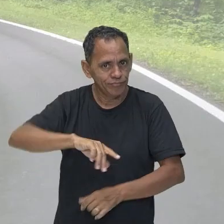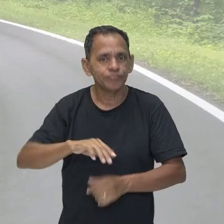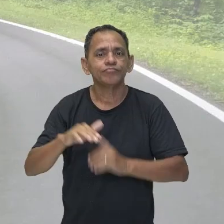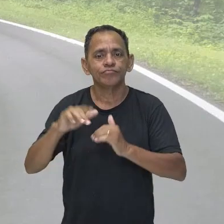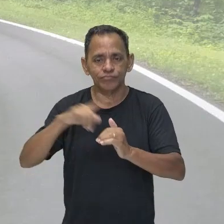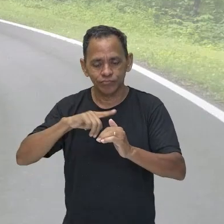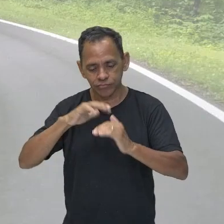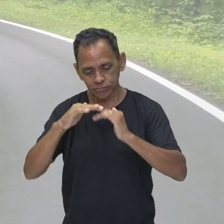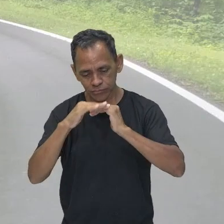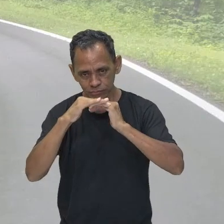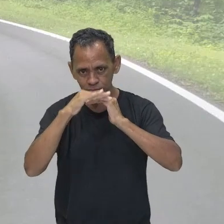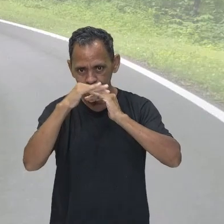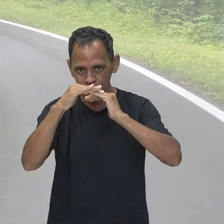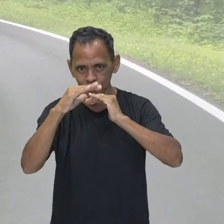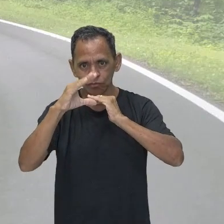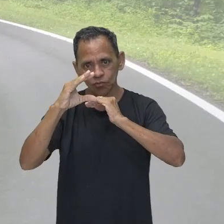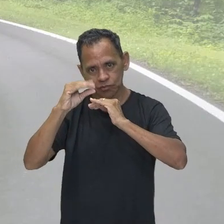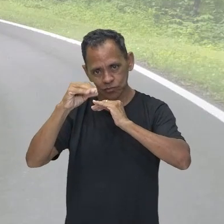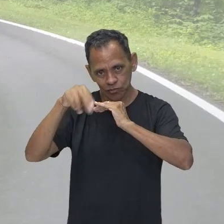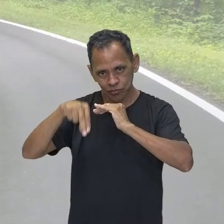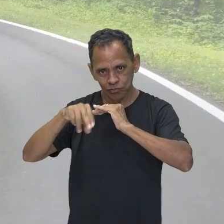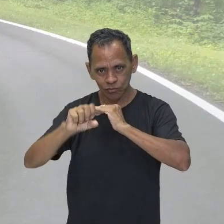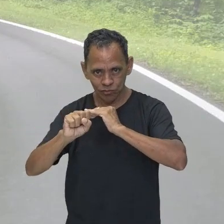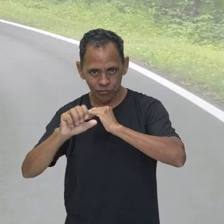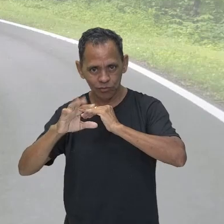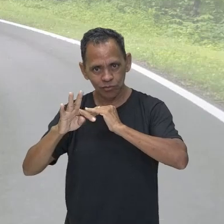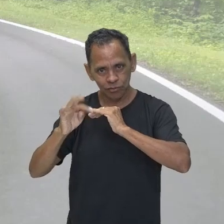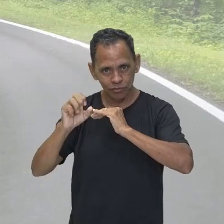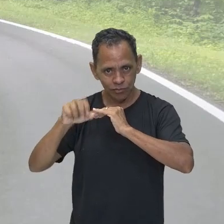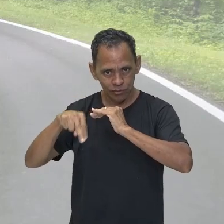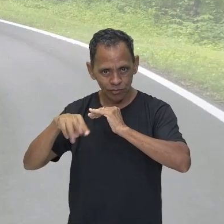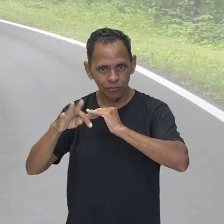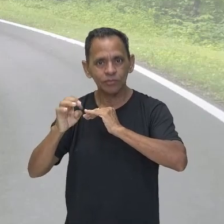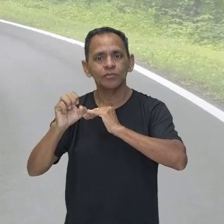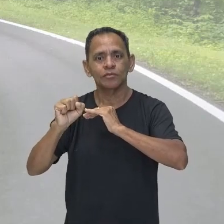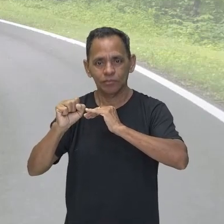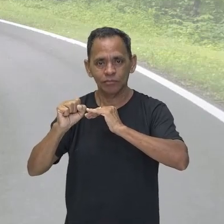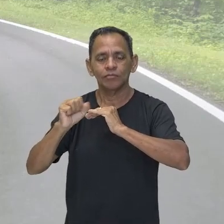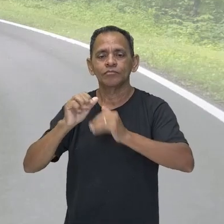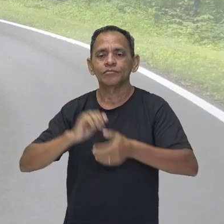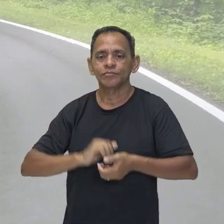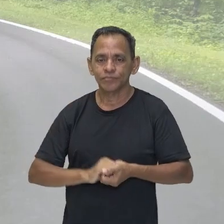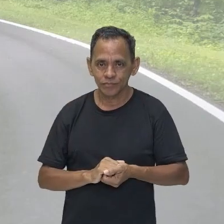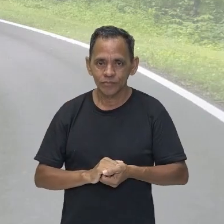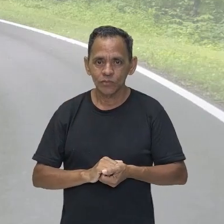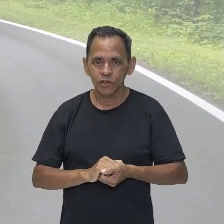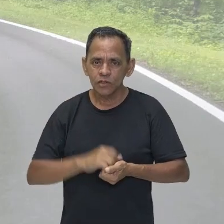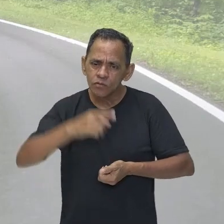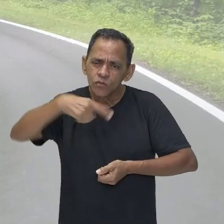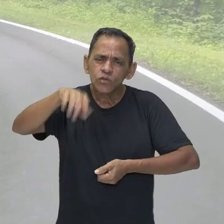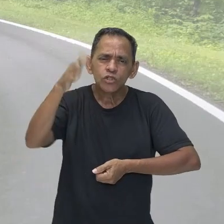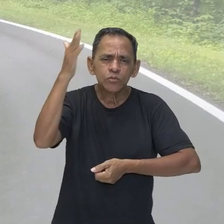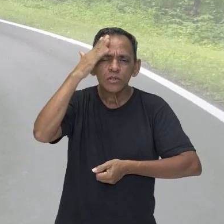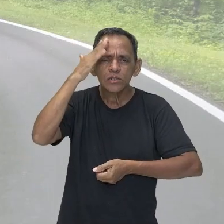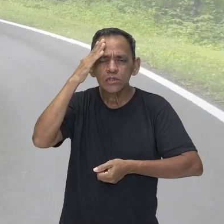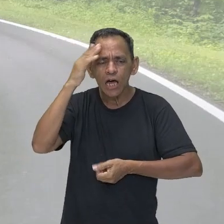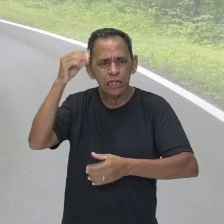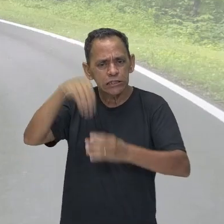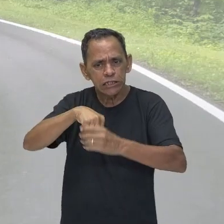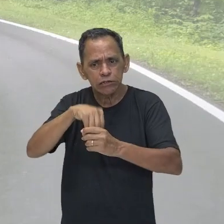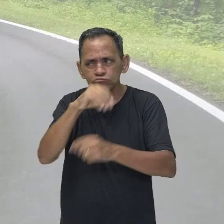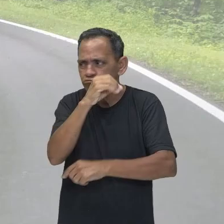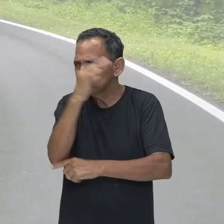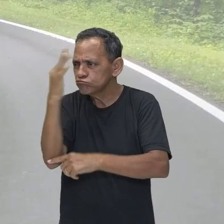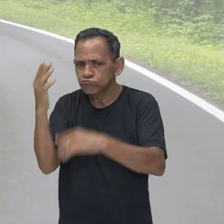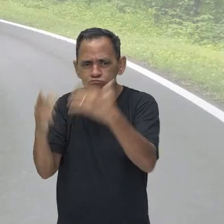constante, significa que eu estou diante de um movimento uniforme. Então, se tu pensar na natureza, pensa aí, lembra agora